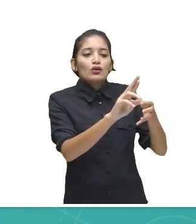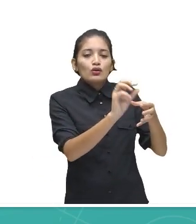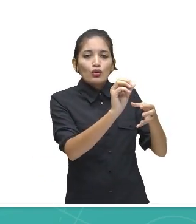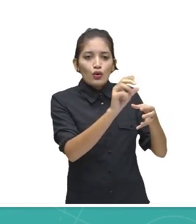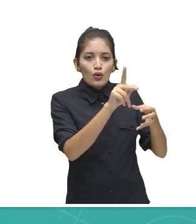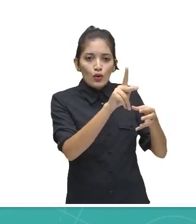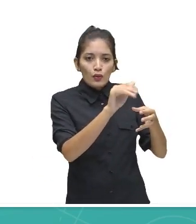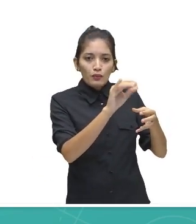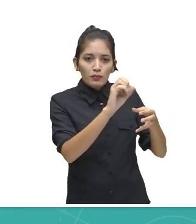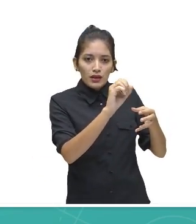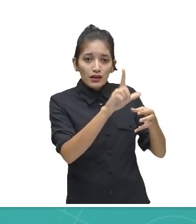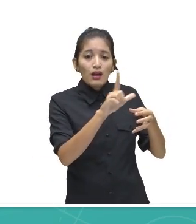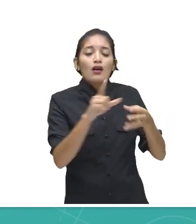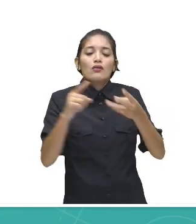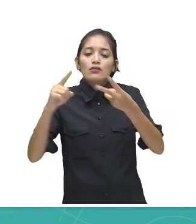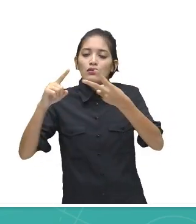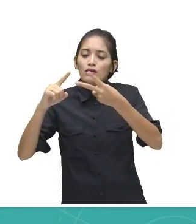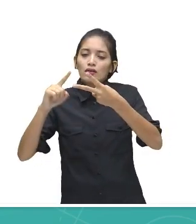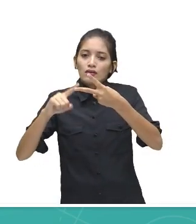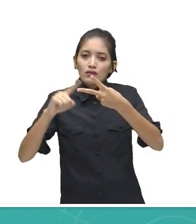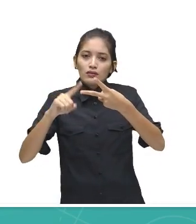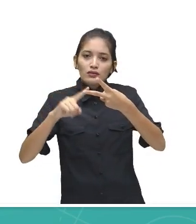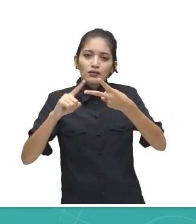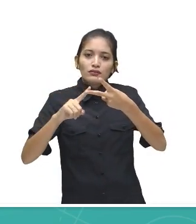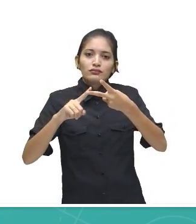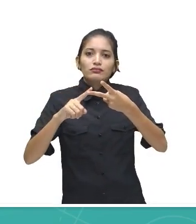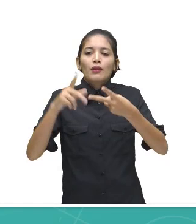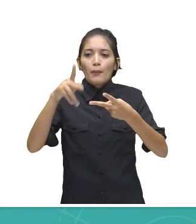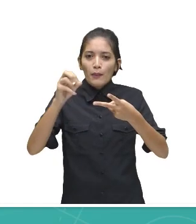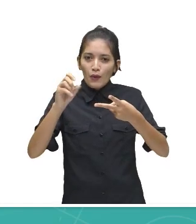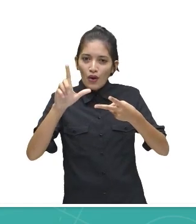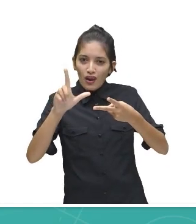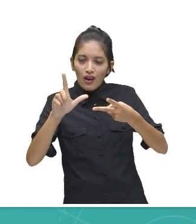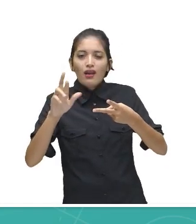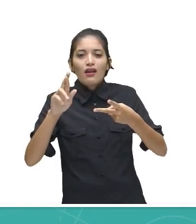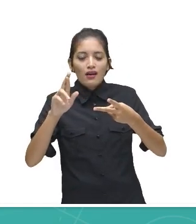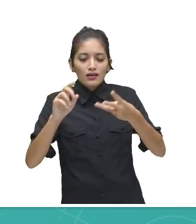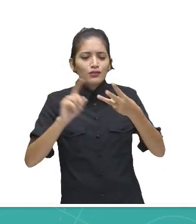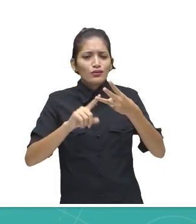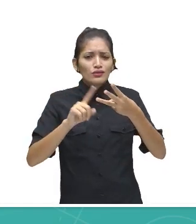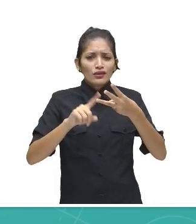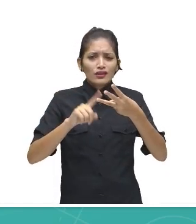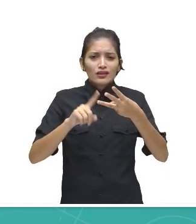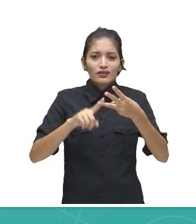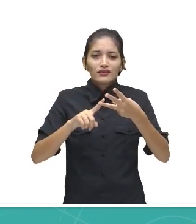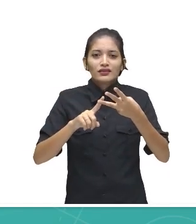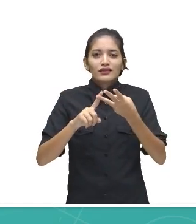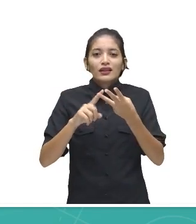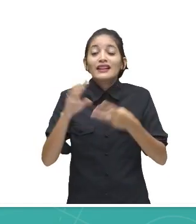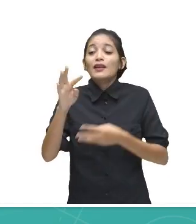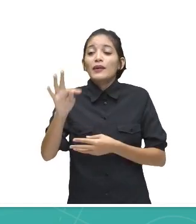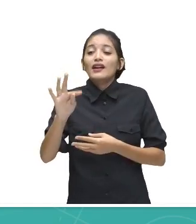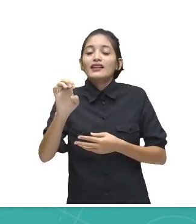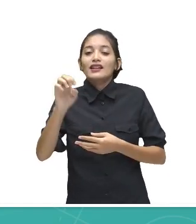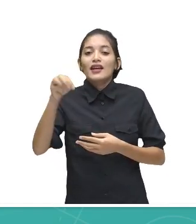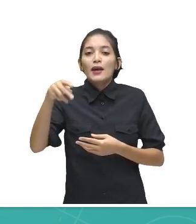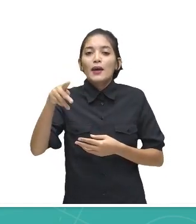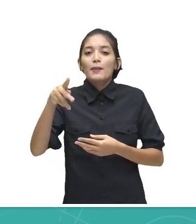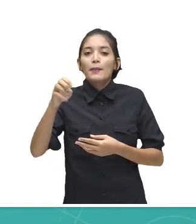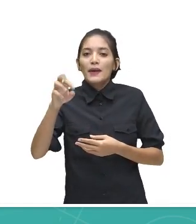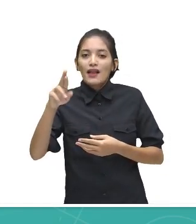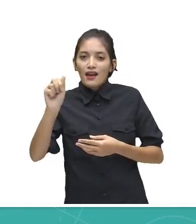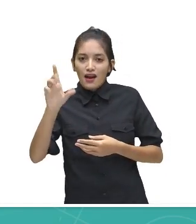norte, zona temperada do sul e zona polar do norte e zona polar do sul. Ok, pessoal?